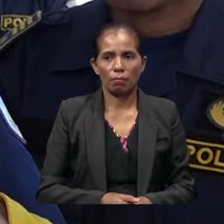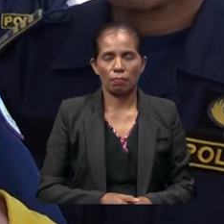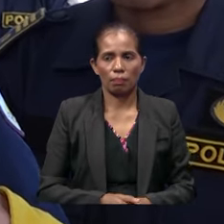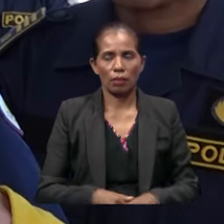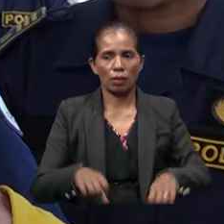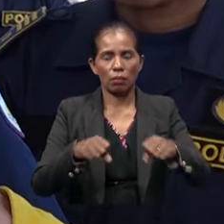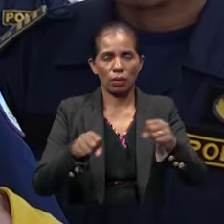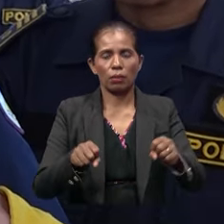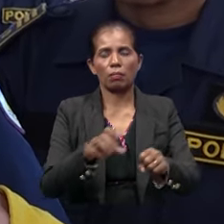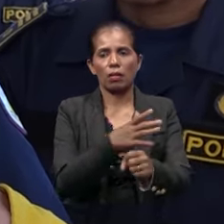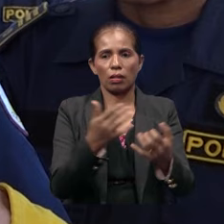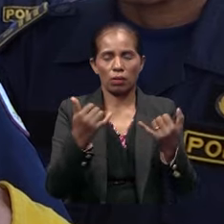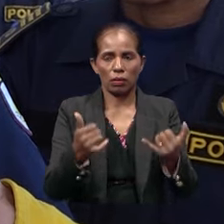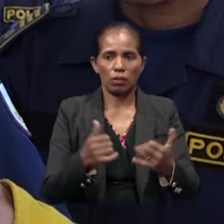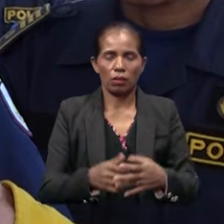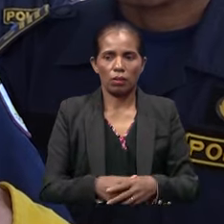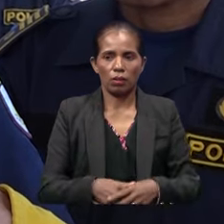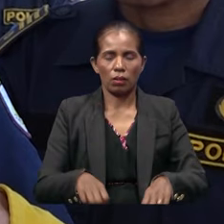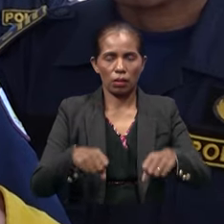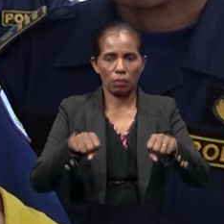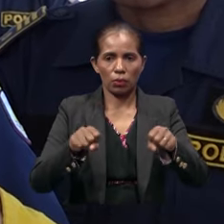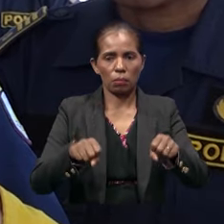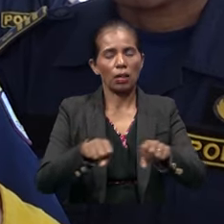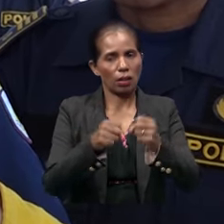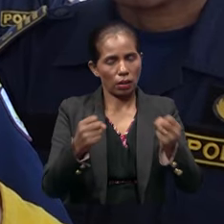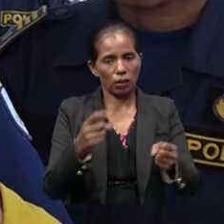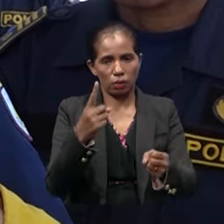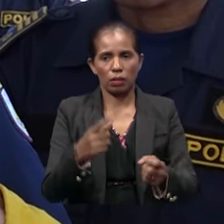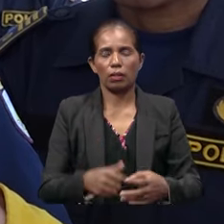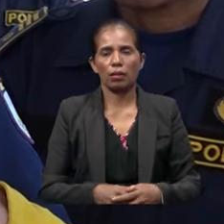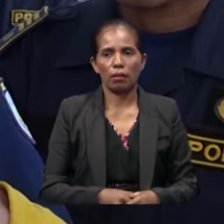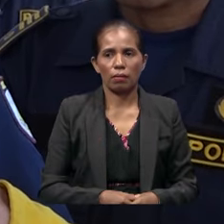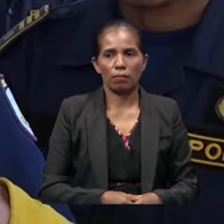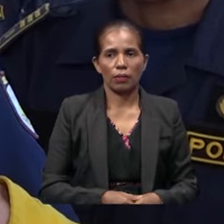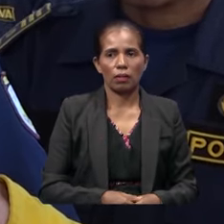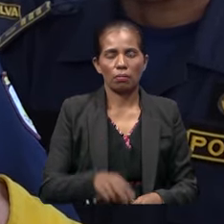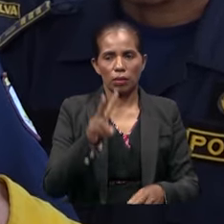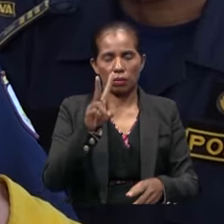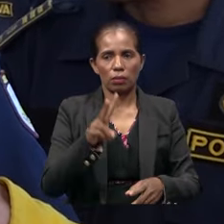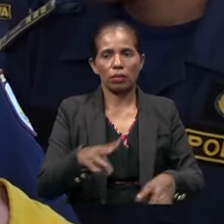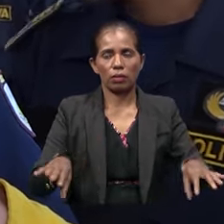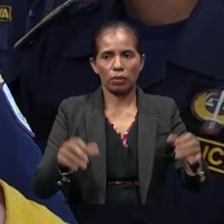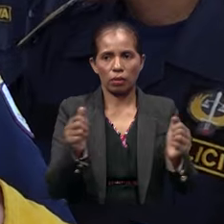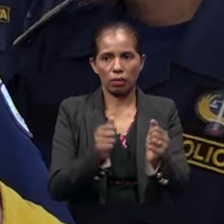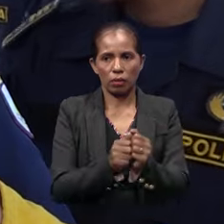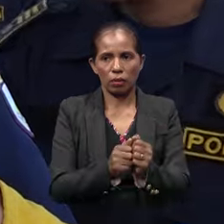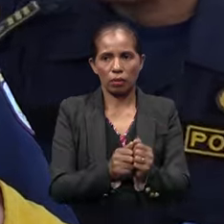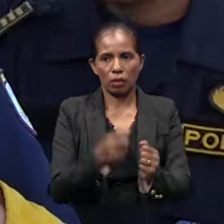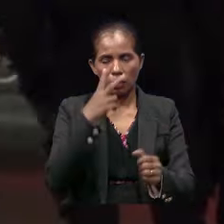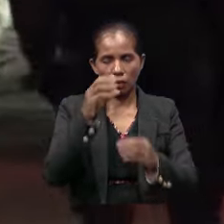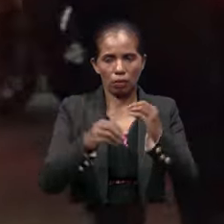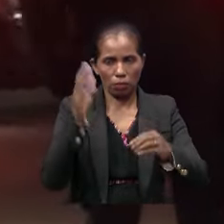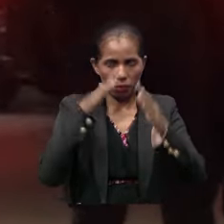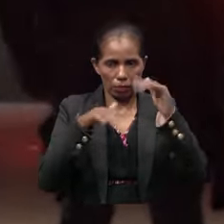motor mag ia conexão a atituan mai be au espera katak parte rua bele concorra para hori hatene kon problema